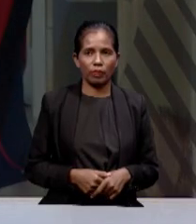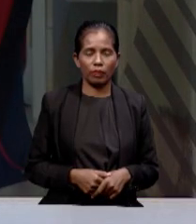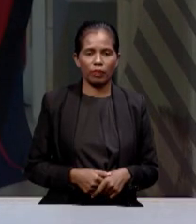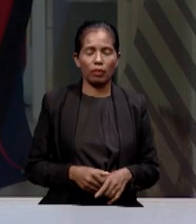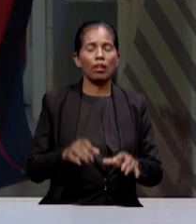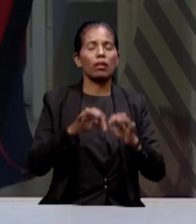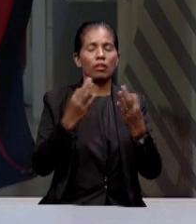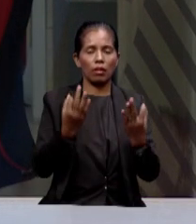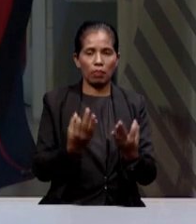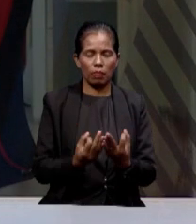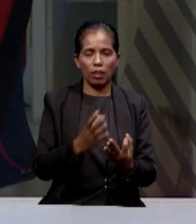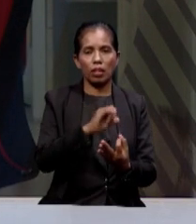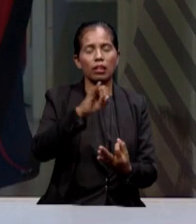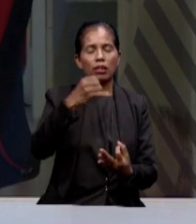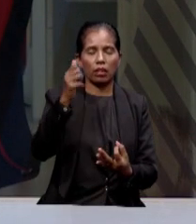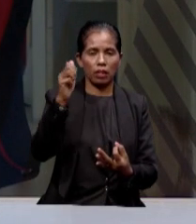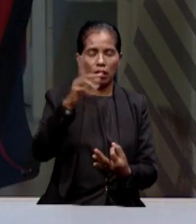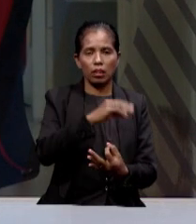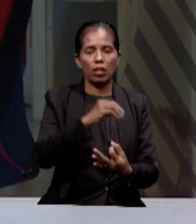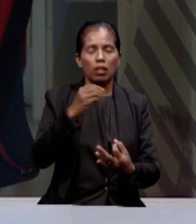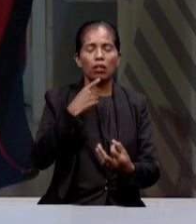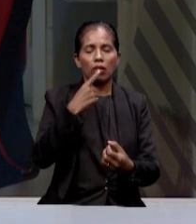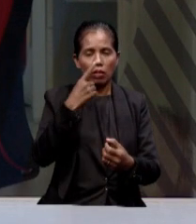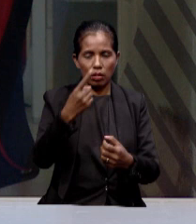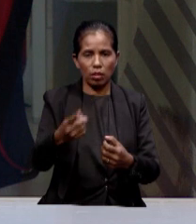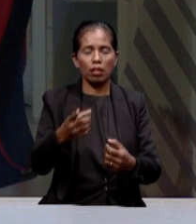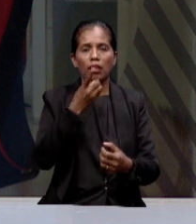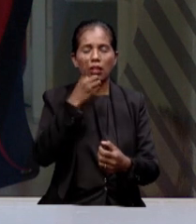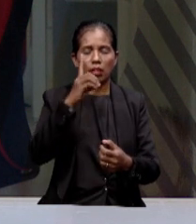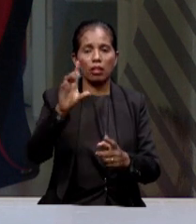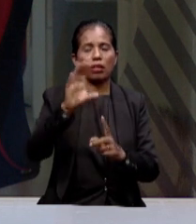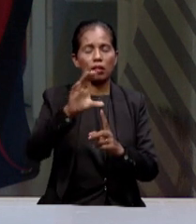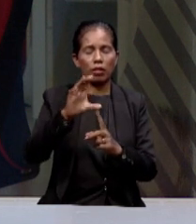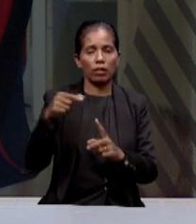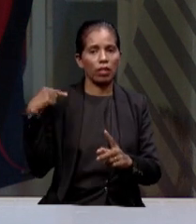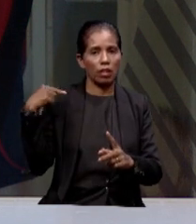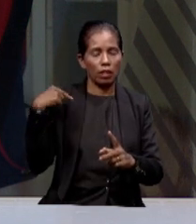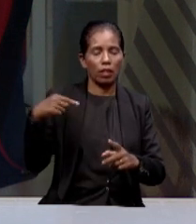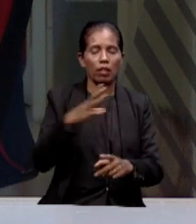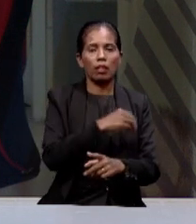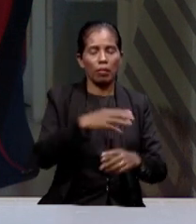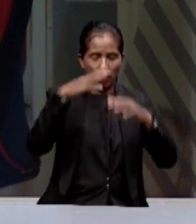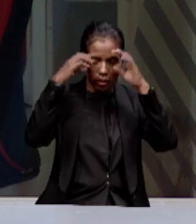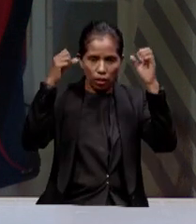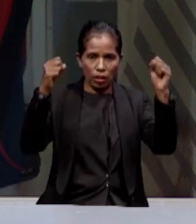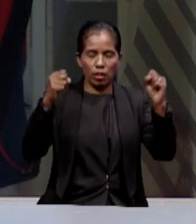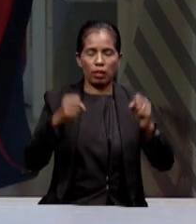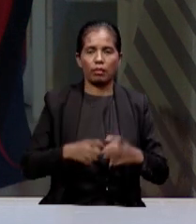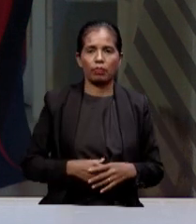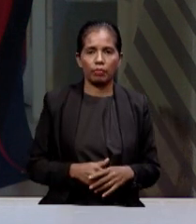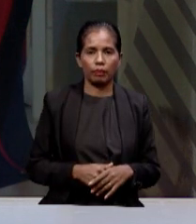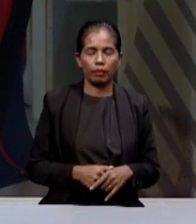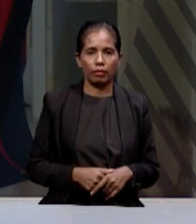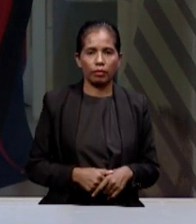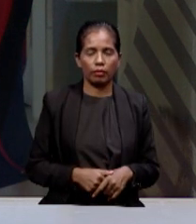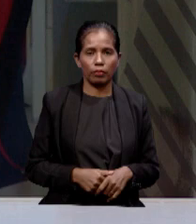Família Matabian Isaac Sinarai da Costa lamenta a declaração chefe Casa Militar Interino, Presidente da República.